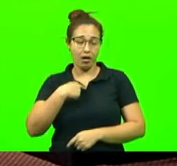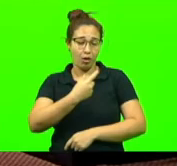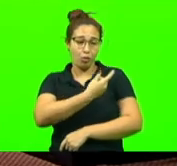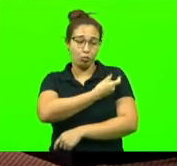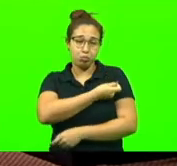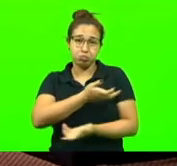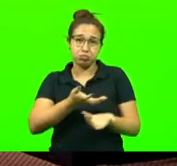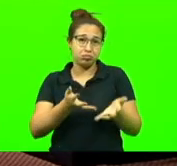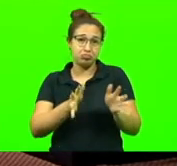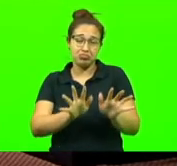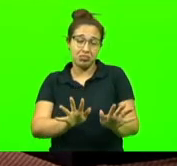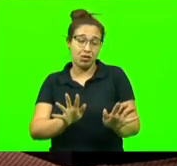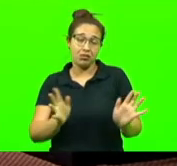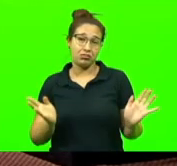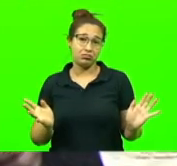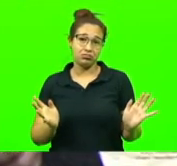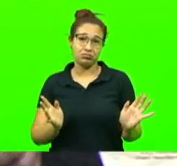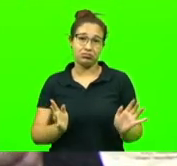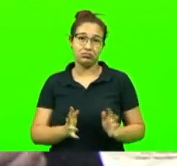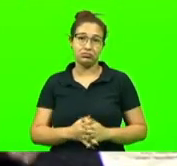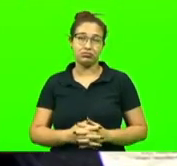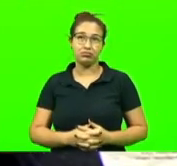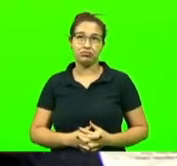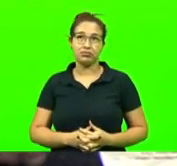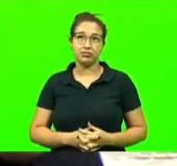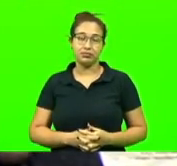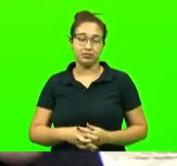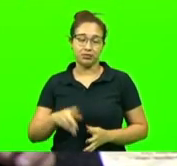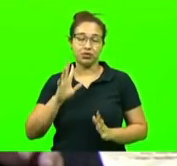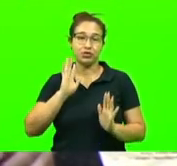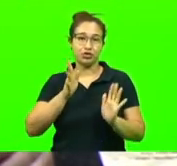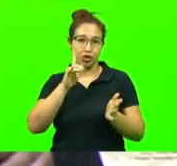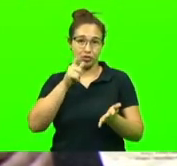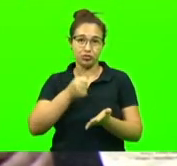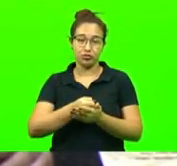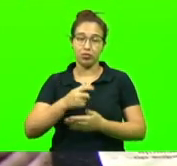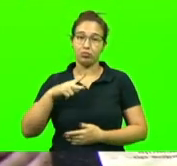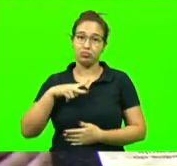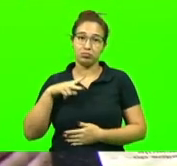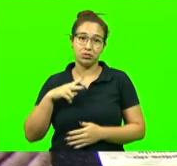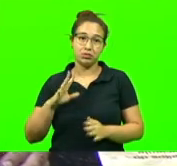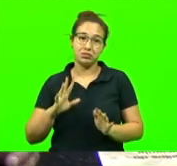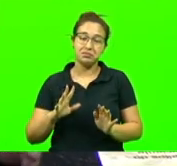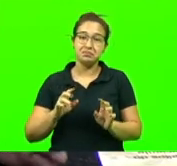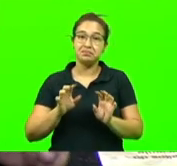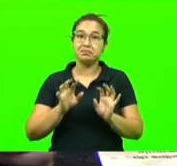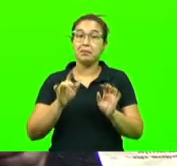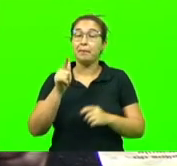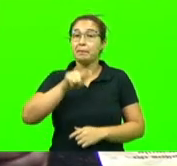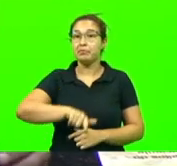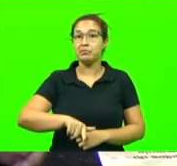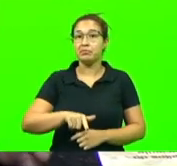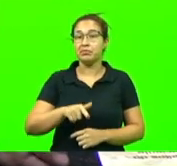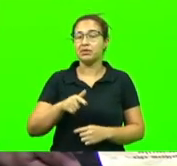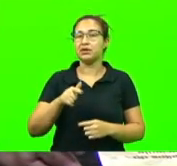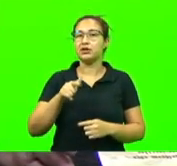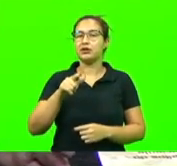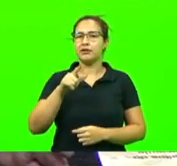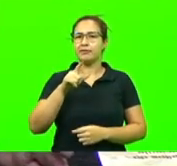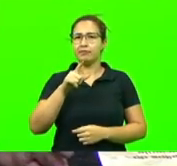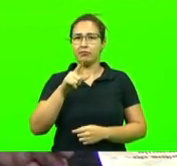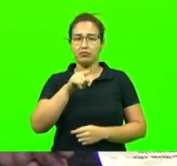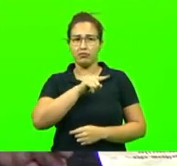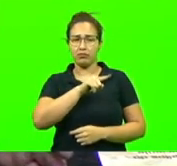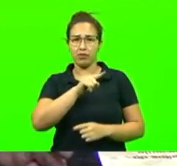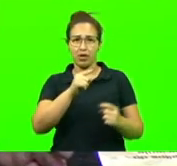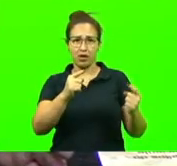e não vou tomar essa vacina. Tá? Isso é uma decisão minha. Né? E detalhe, duvido muito que algo vai me impedir de